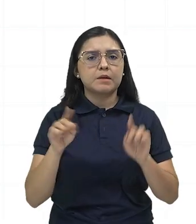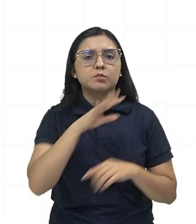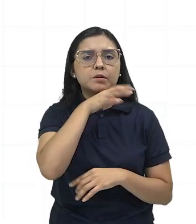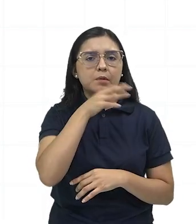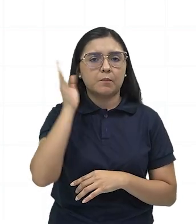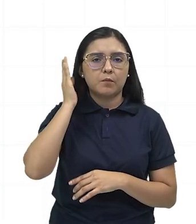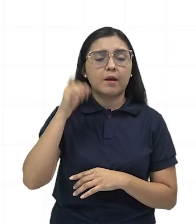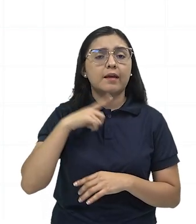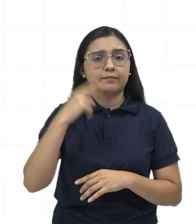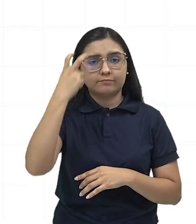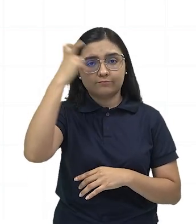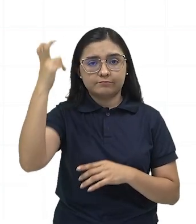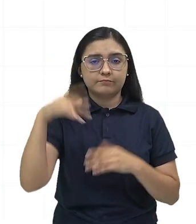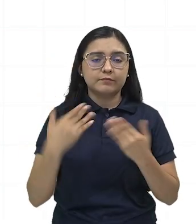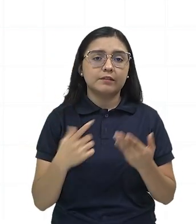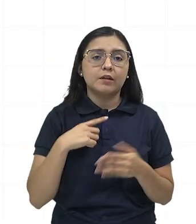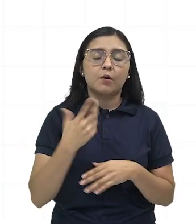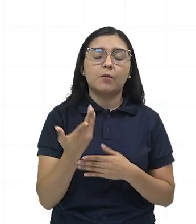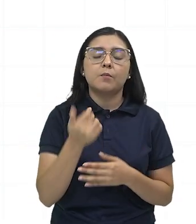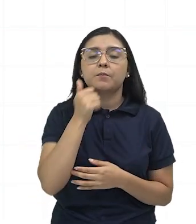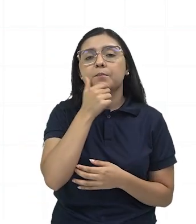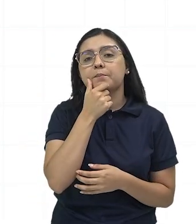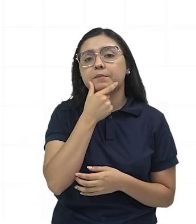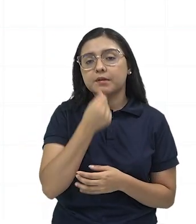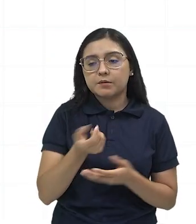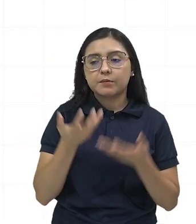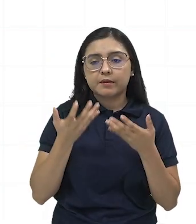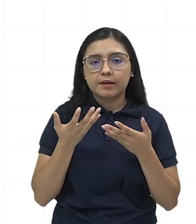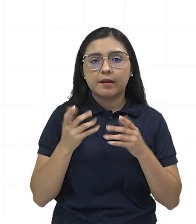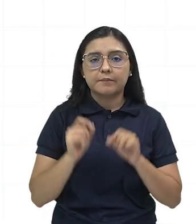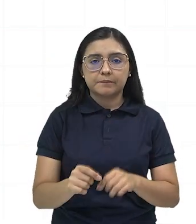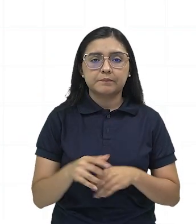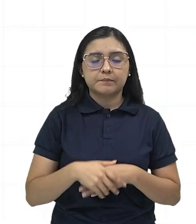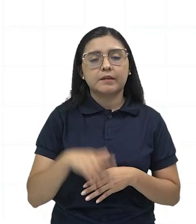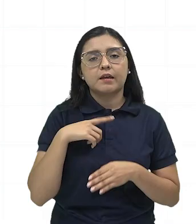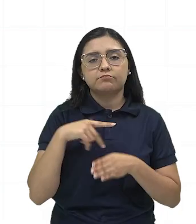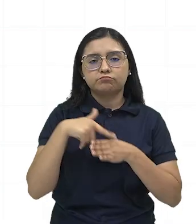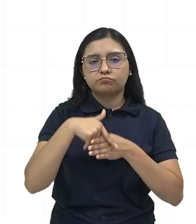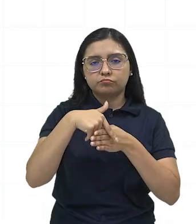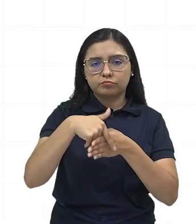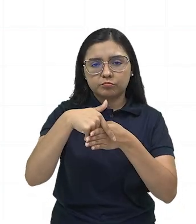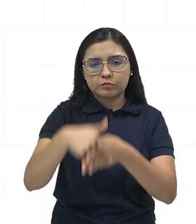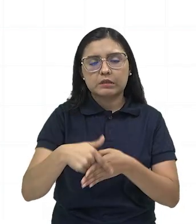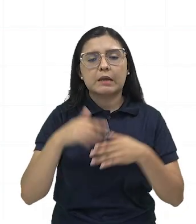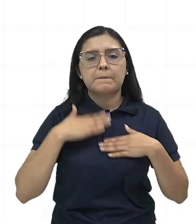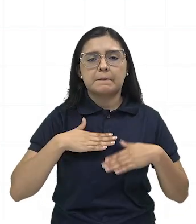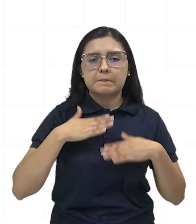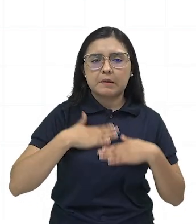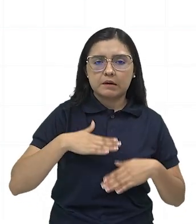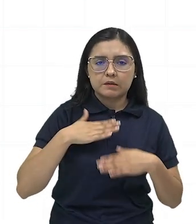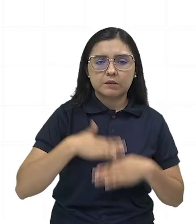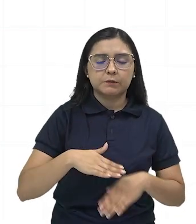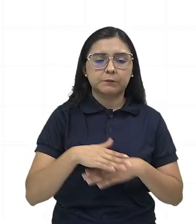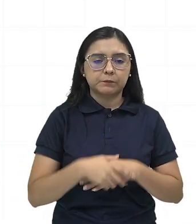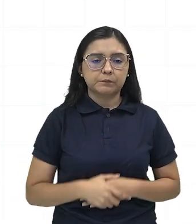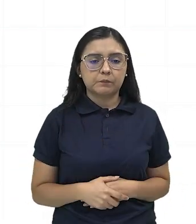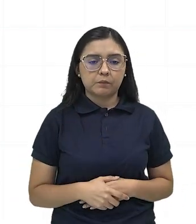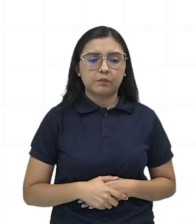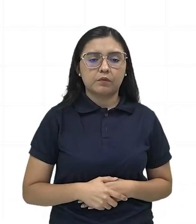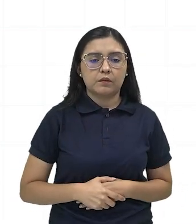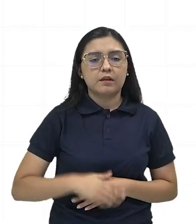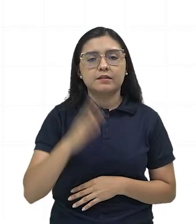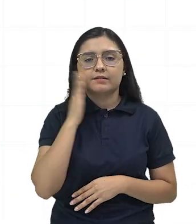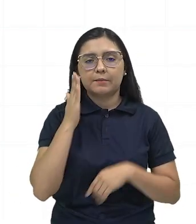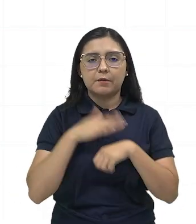inteligentes e o menino busca esse burrinho para passear, que o leve, né? Que ele tem que ser manso, que ele não corra nem pule, não seja agitado, mas que ele